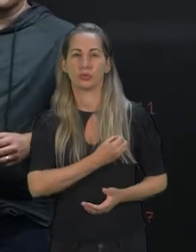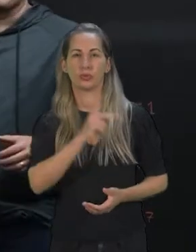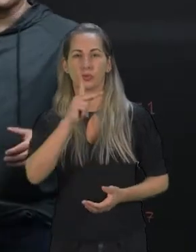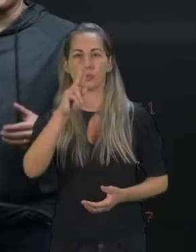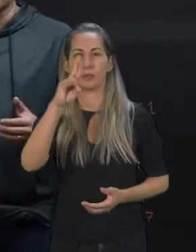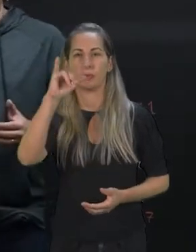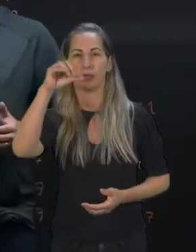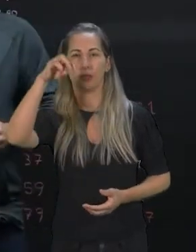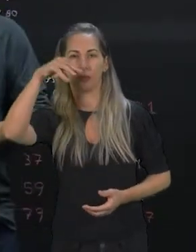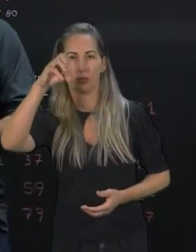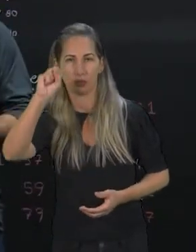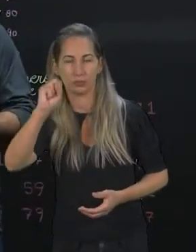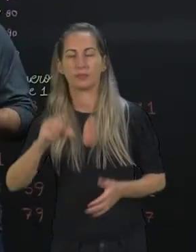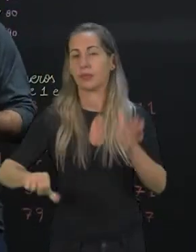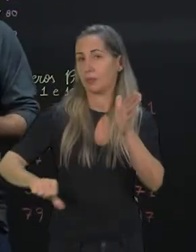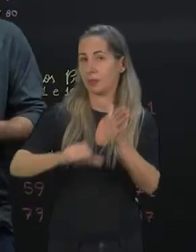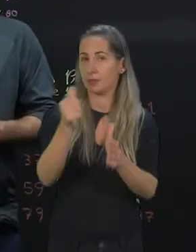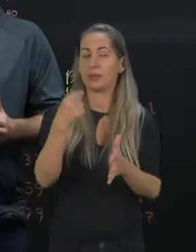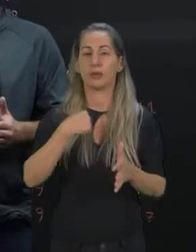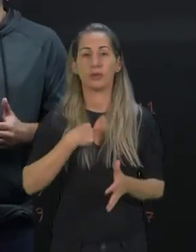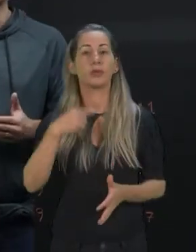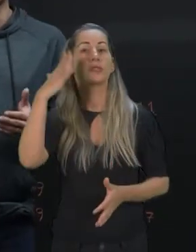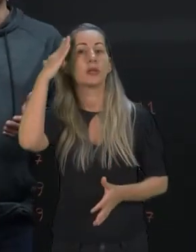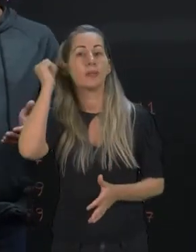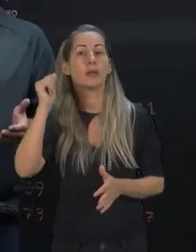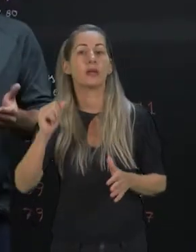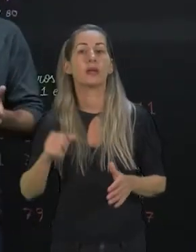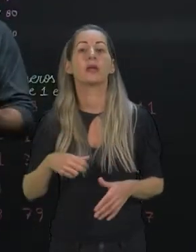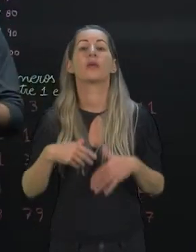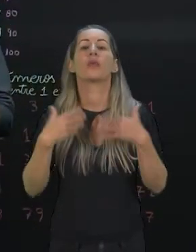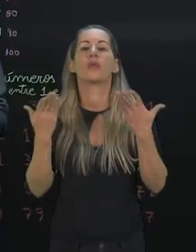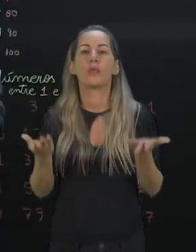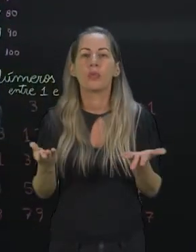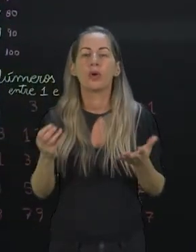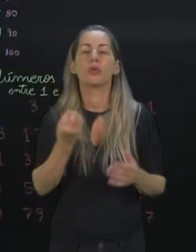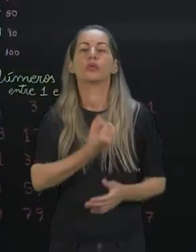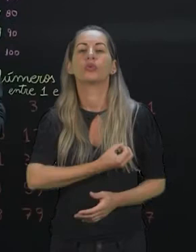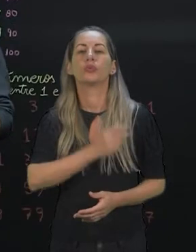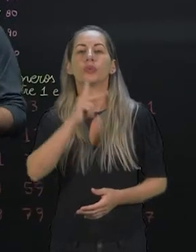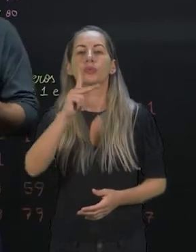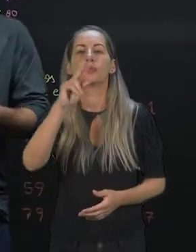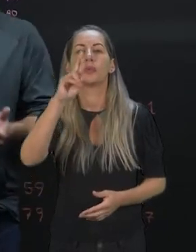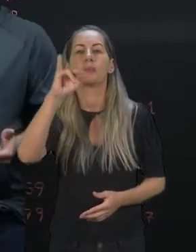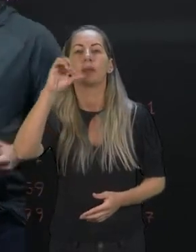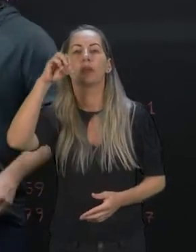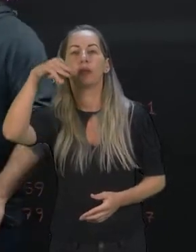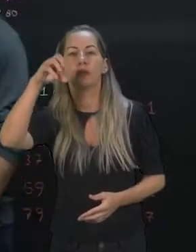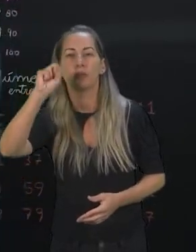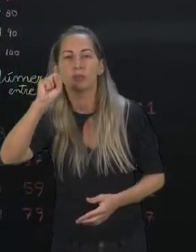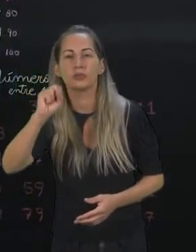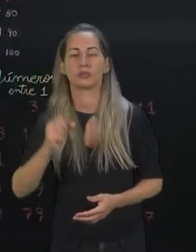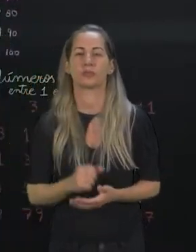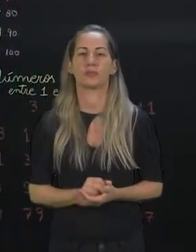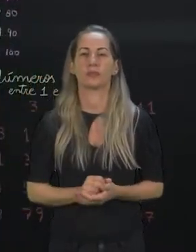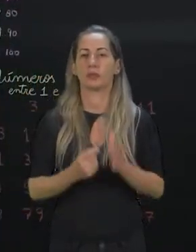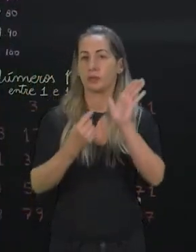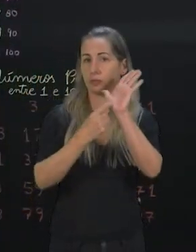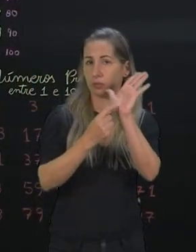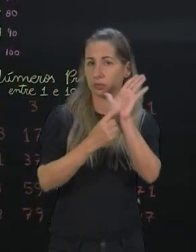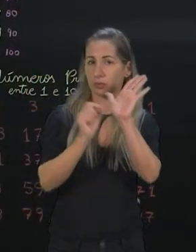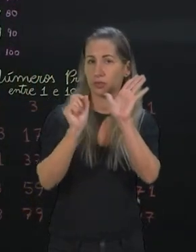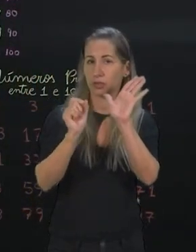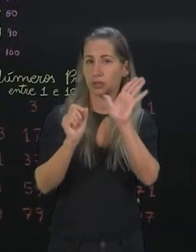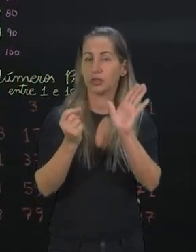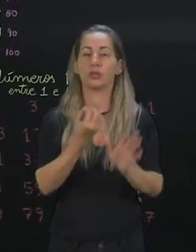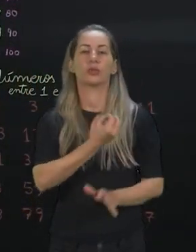primos. Primeiramente então, eu tenho que saber o que são os números primos. Por definição, números primos